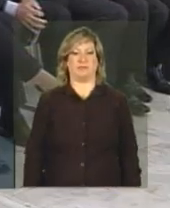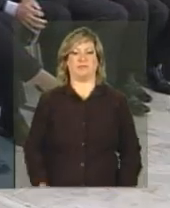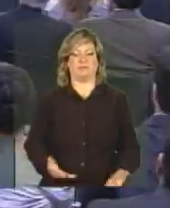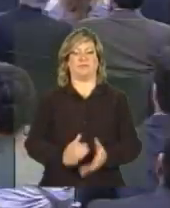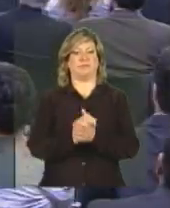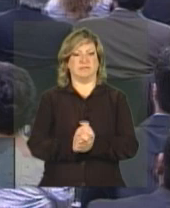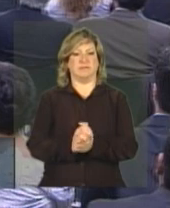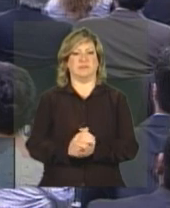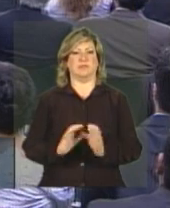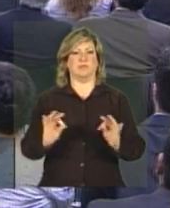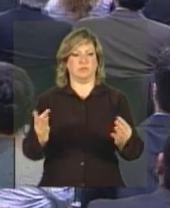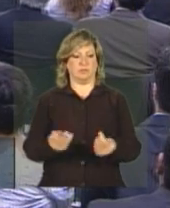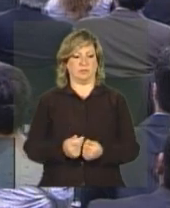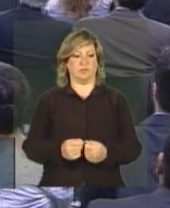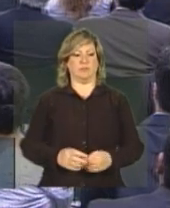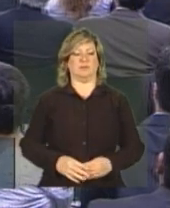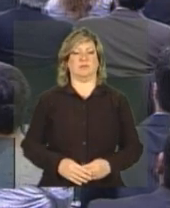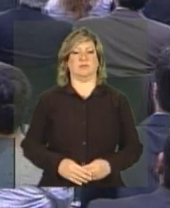senhora